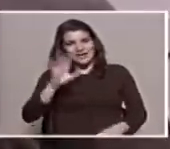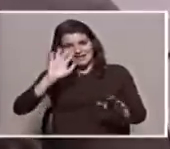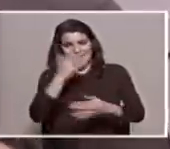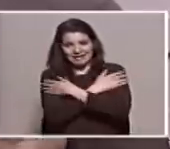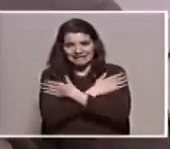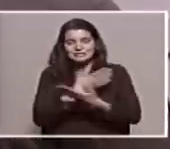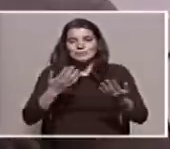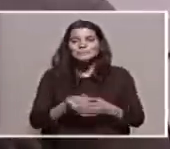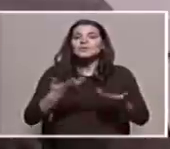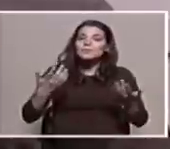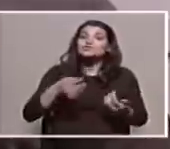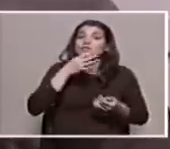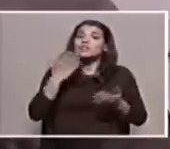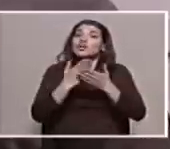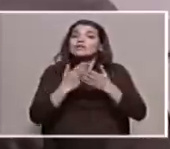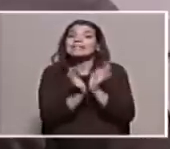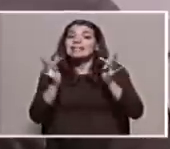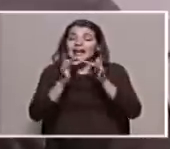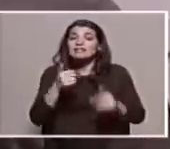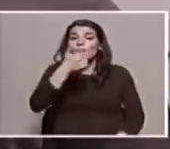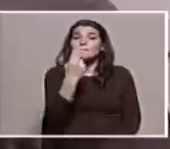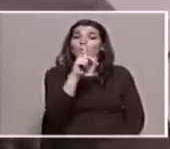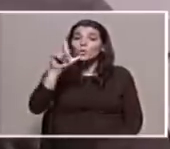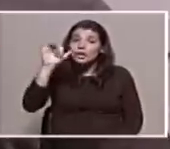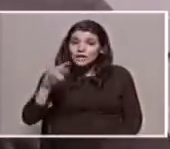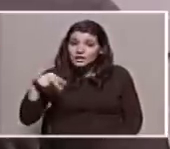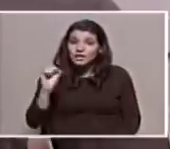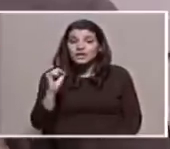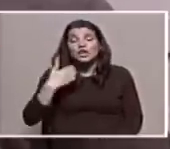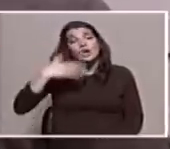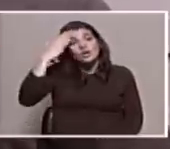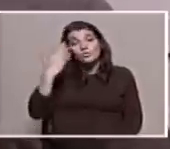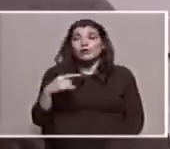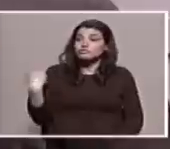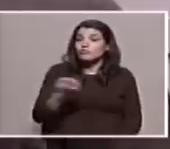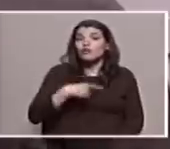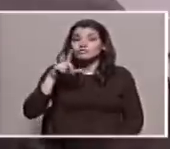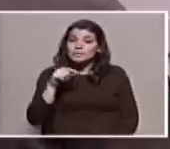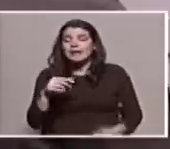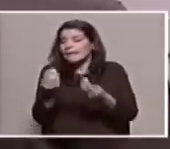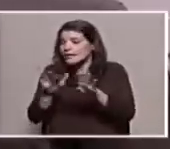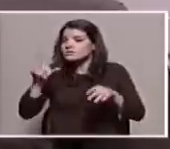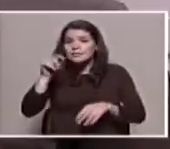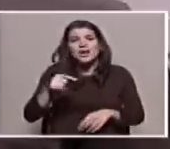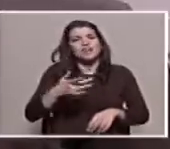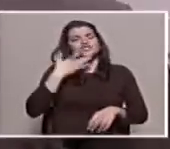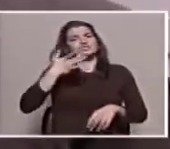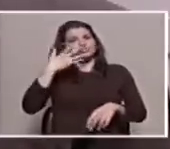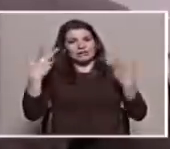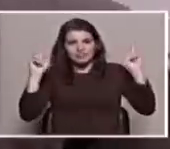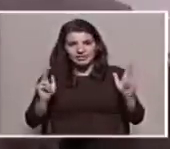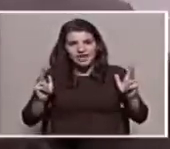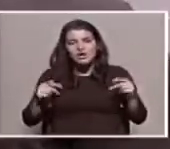escolas a falar de bullying e de Cyber bullying e a Gir que acho que os mos e todos nós muitas vezes temos exesso de Liberdade nós não respeitamos as